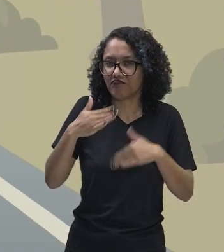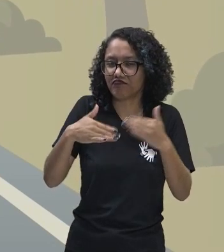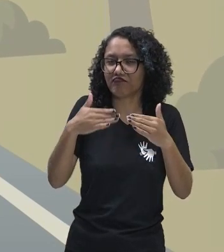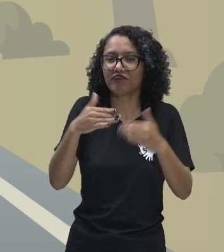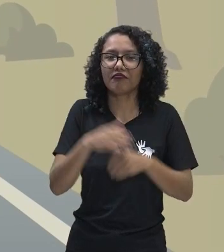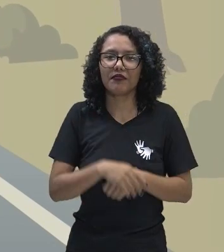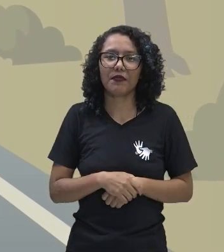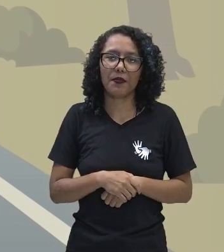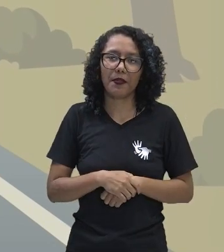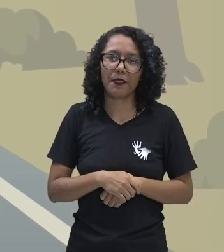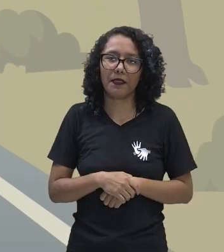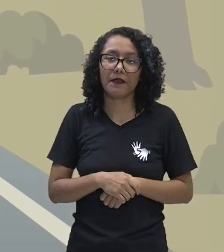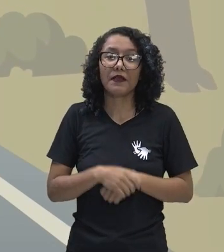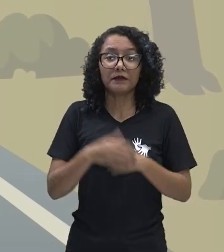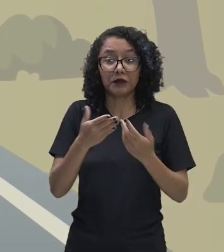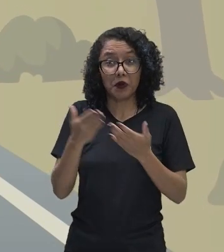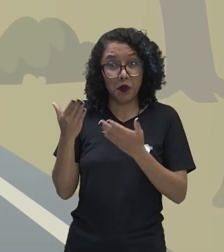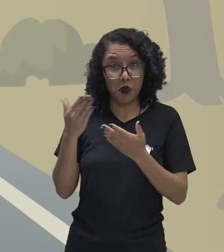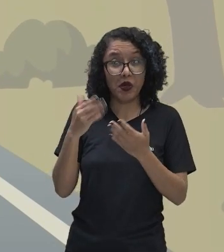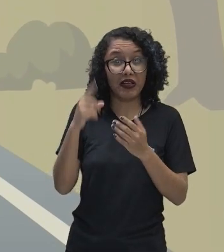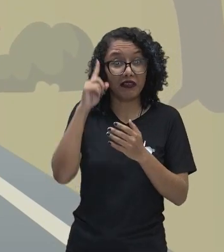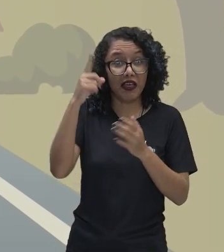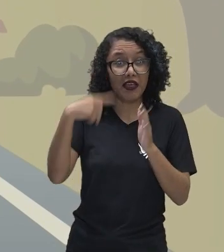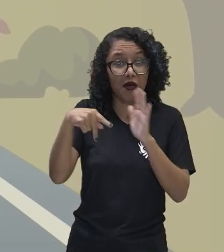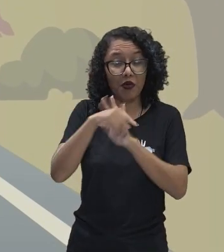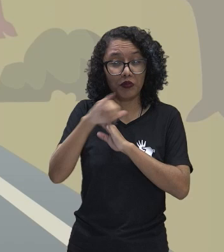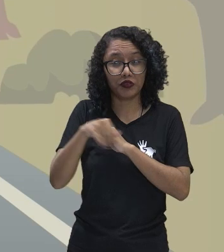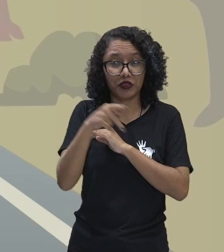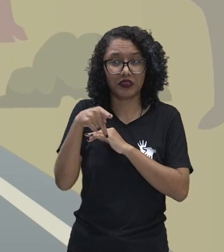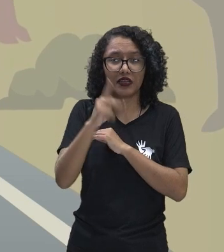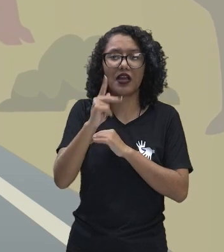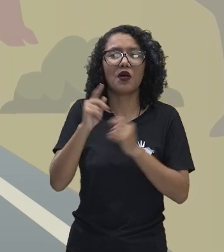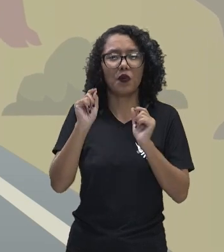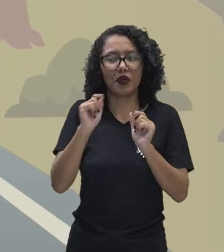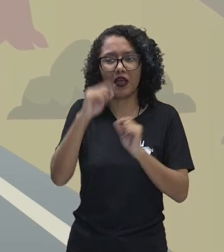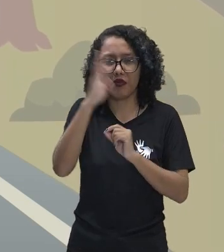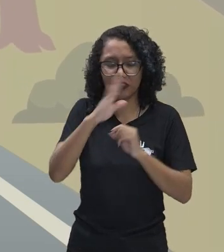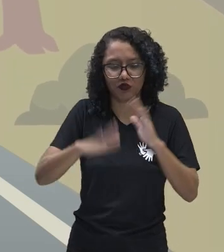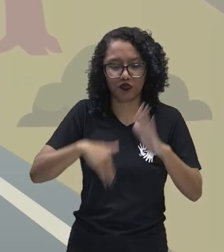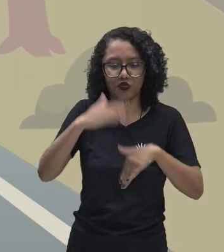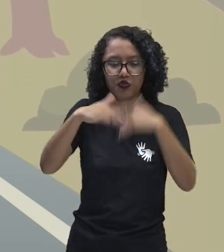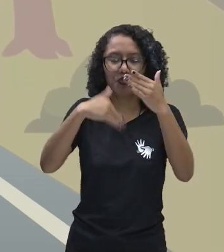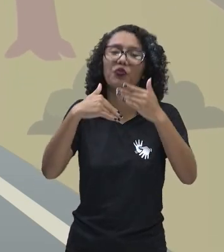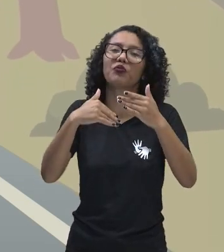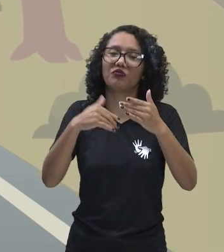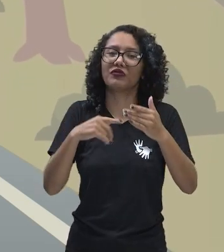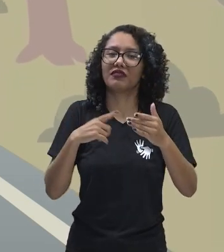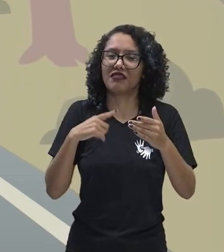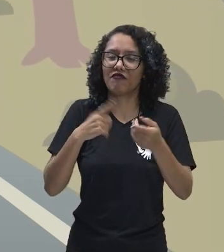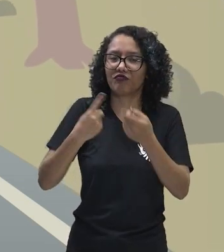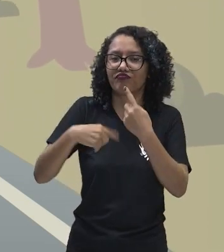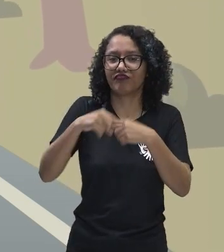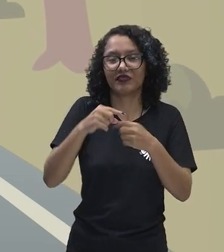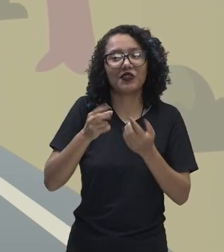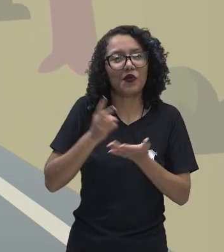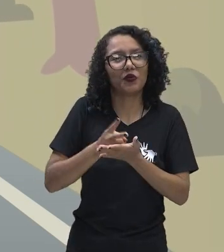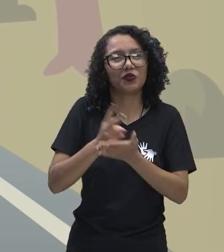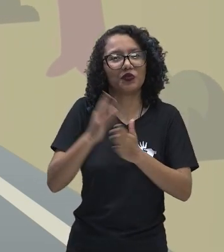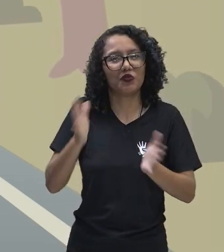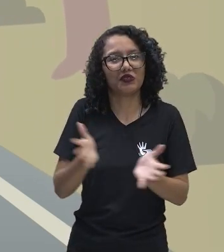colocou o Brasil no caminho do progresso e deu partida ao desenvolvimento acelerado que ainda hoje movimenta o